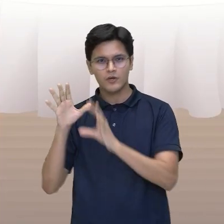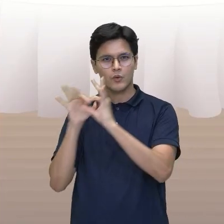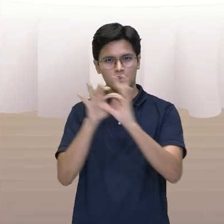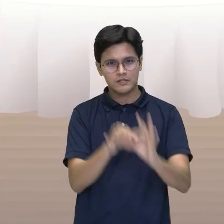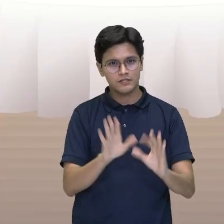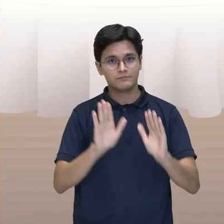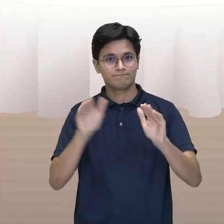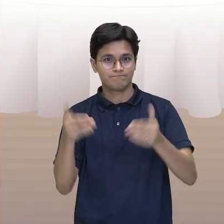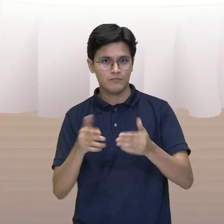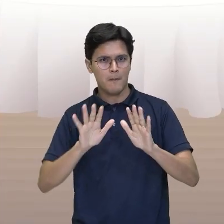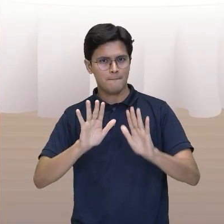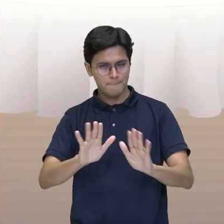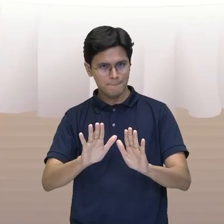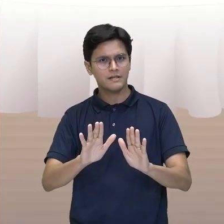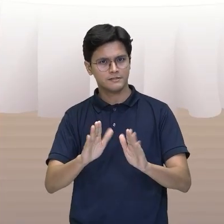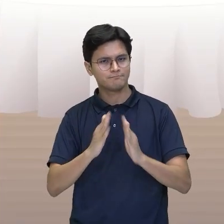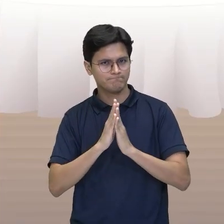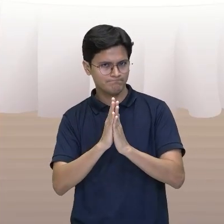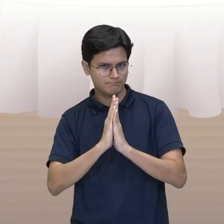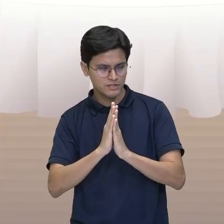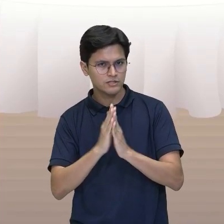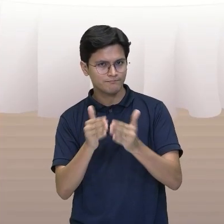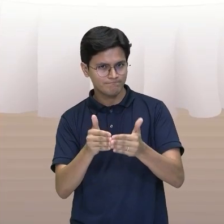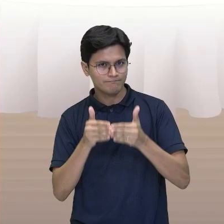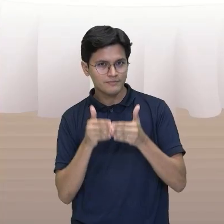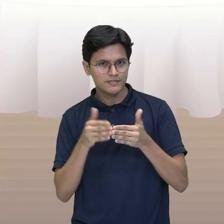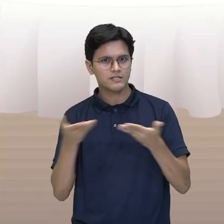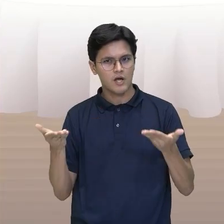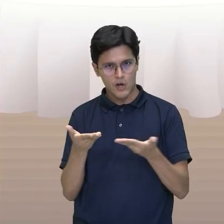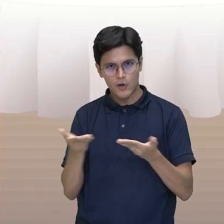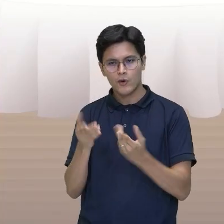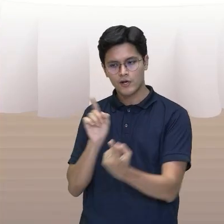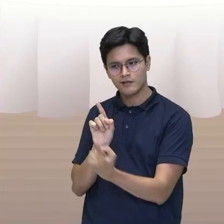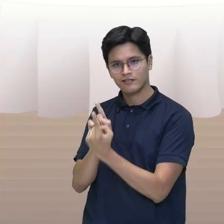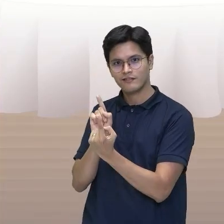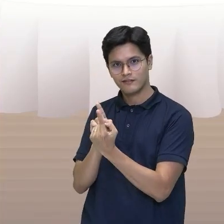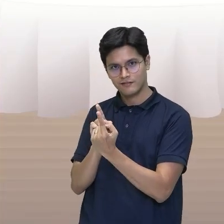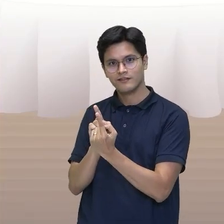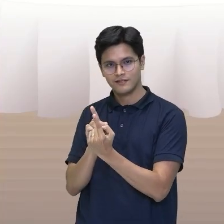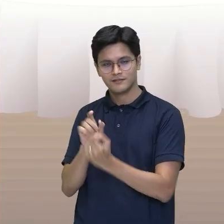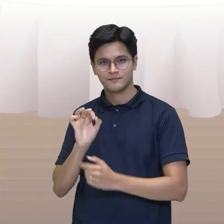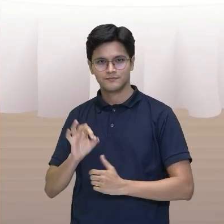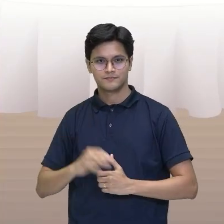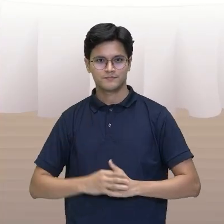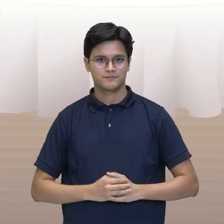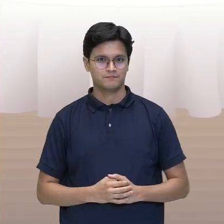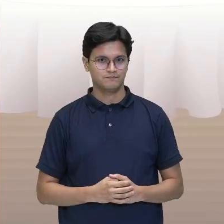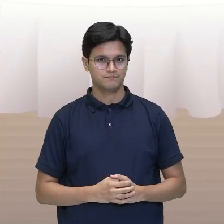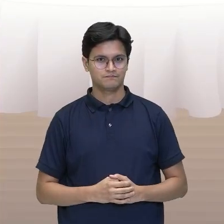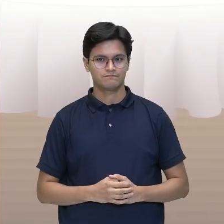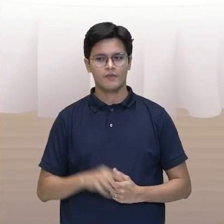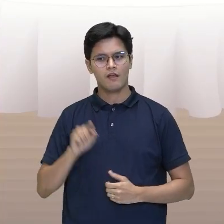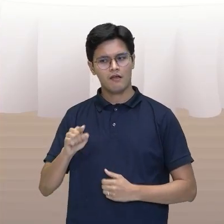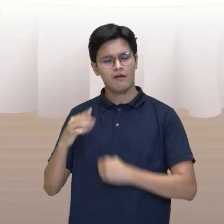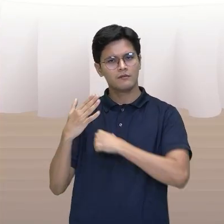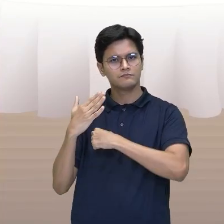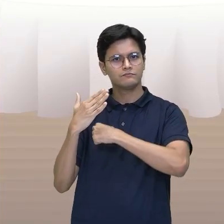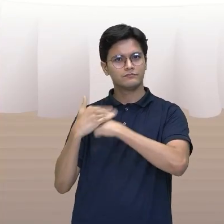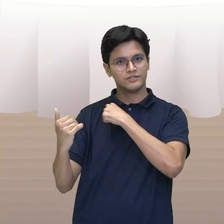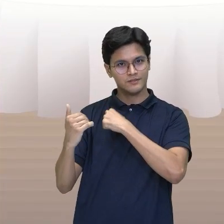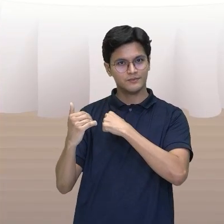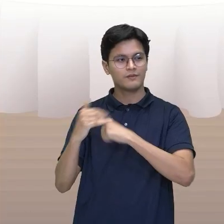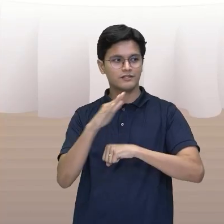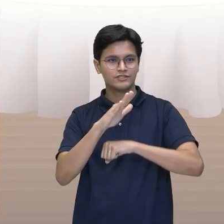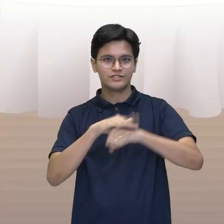atender a minha cliente aqui, tá bom? Olha só, minha cliente perguntou, me chamou minha atenção, waitress, come here. Ela chamou, né, pelo garçom,